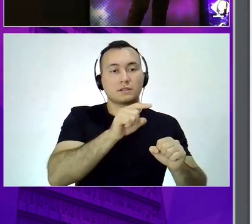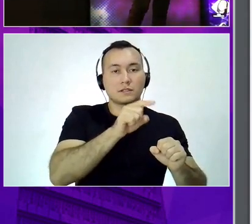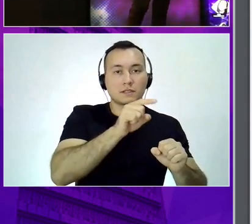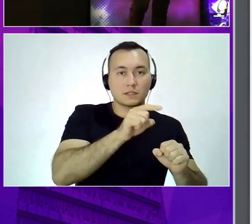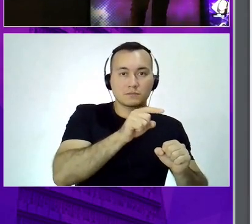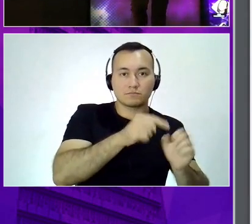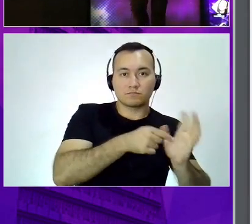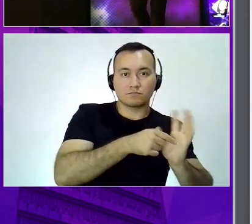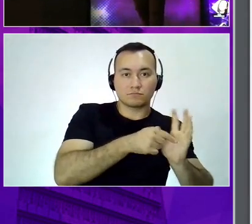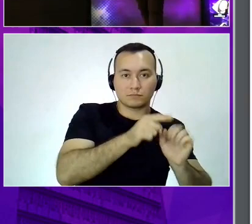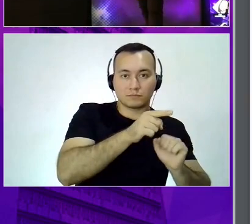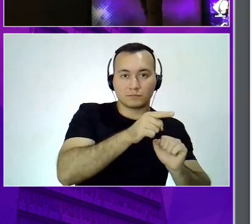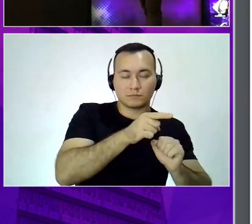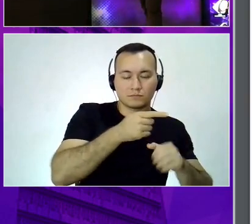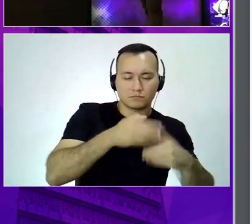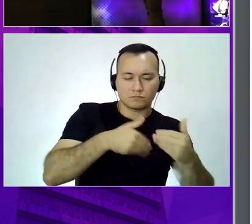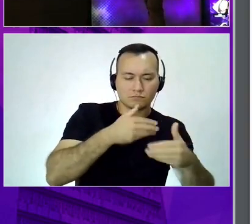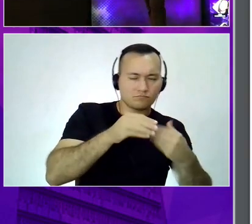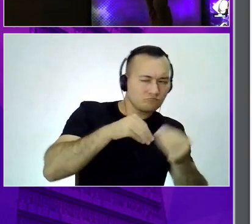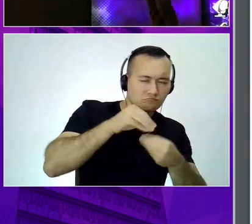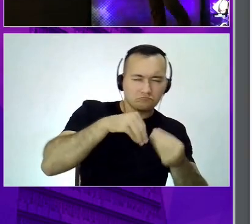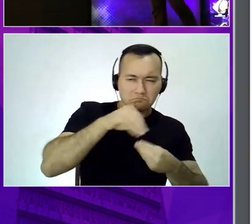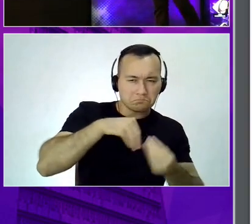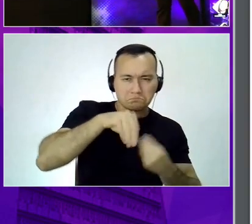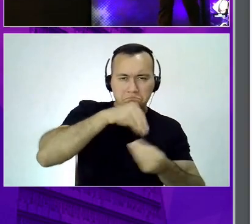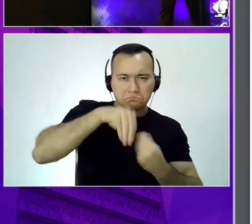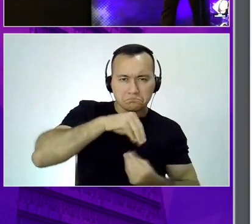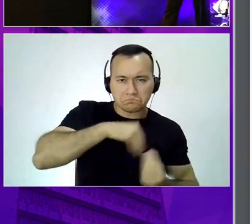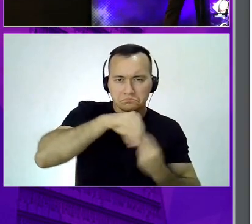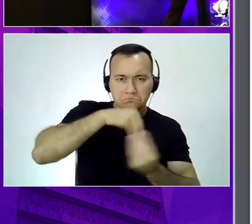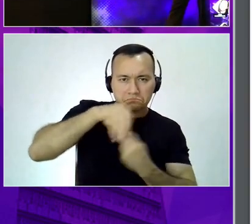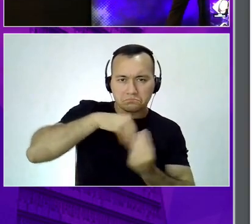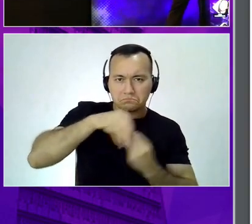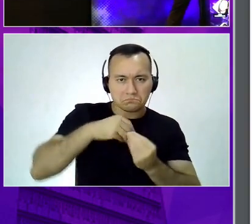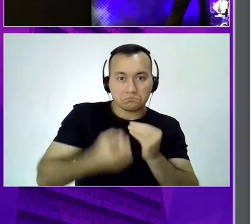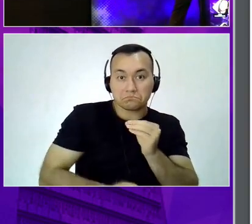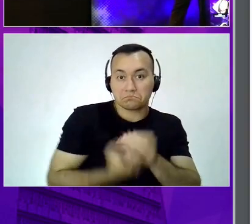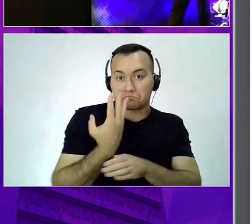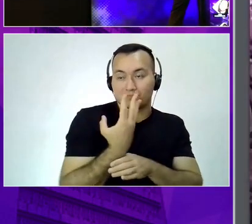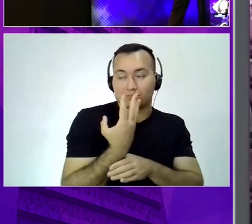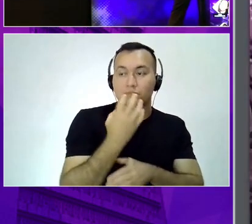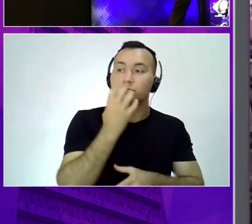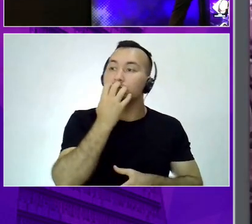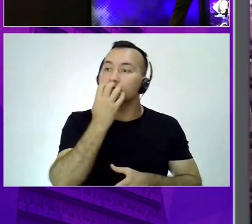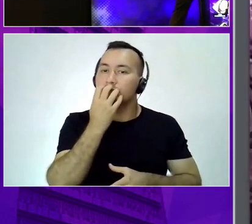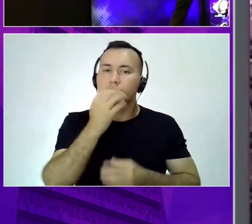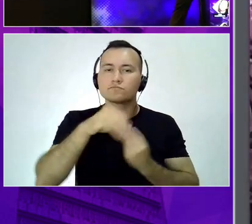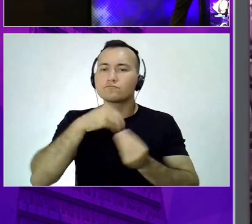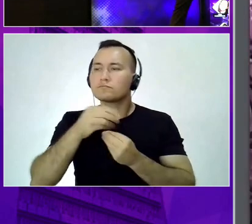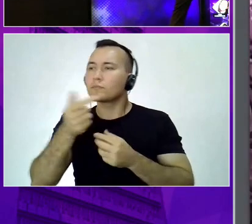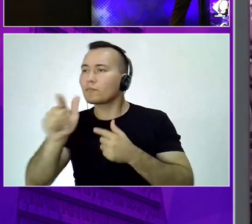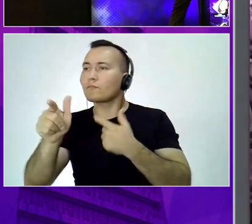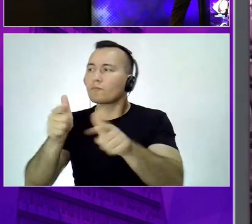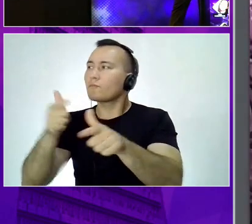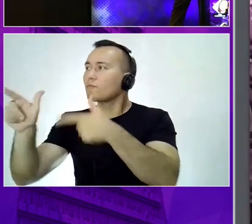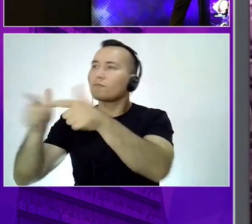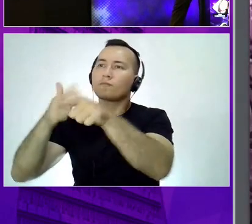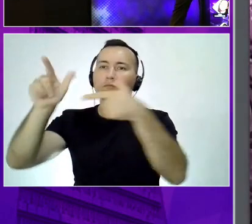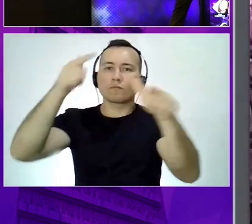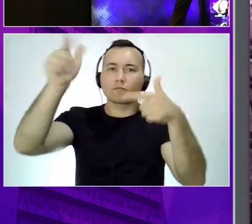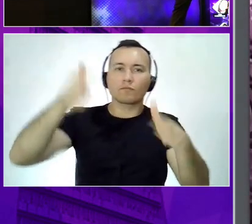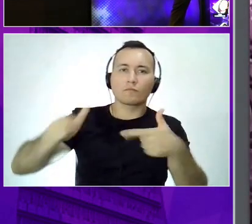aprendeu. Então, é assim que a Generative AI funciona, né, com muitos parâmetros e muito